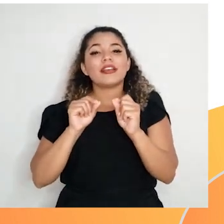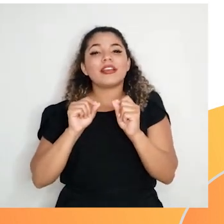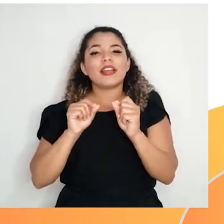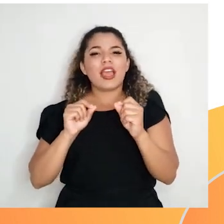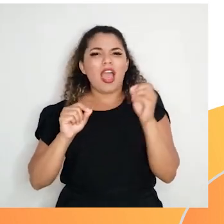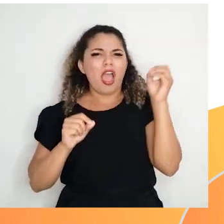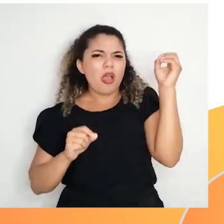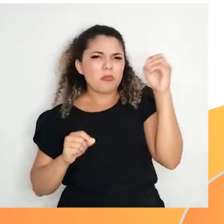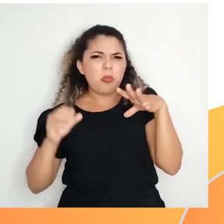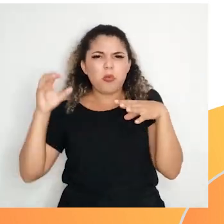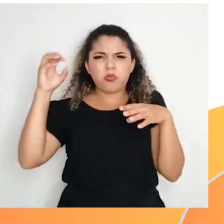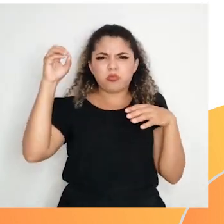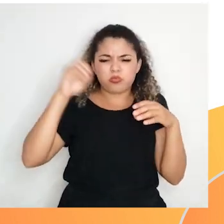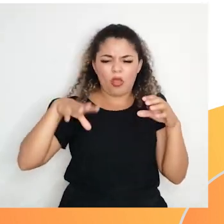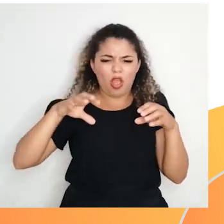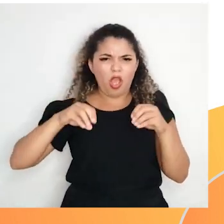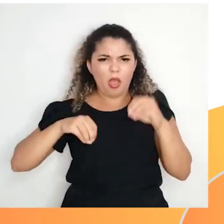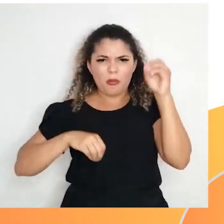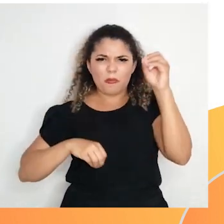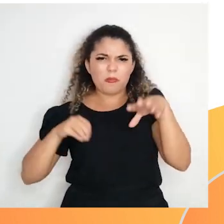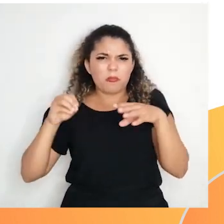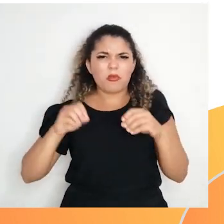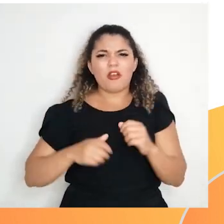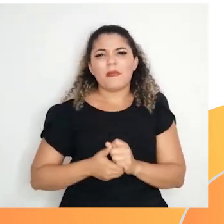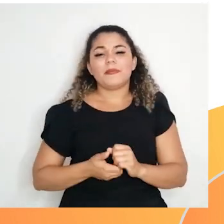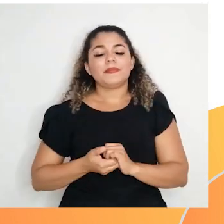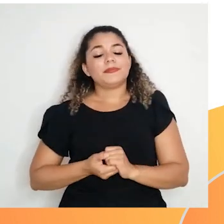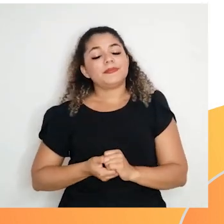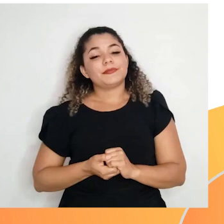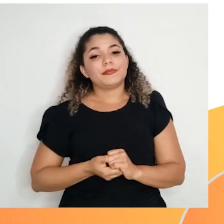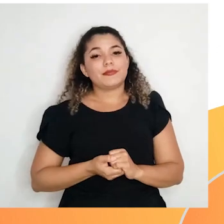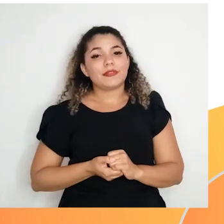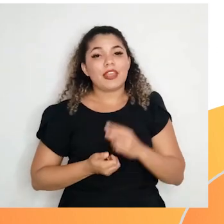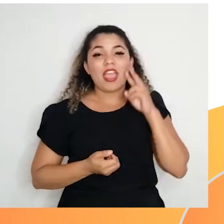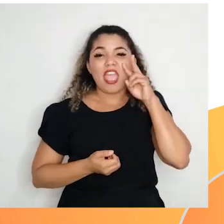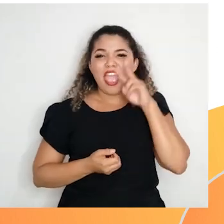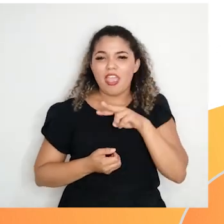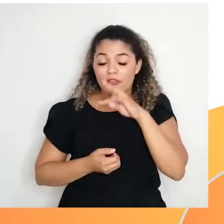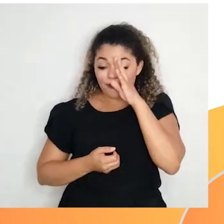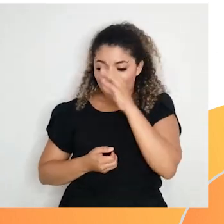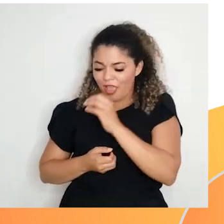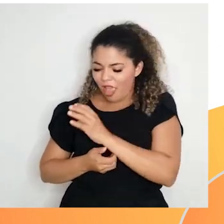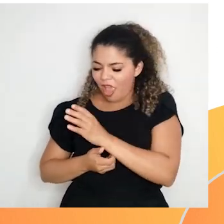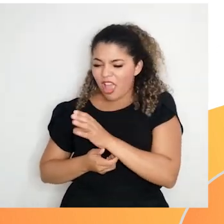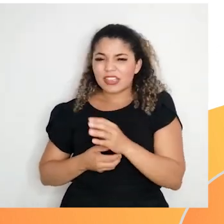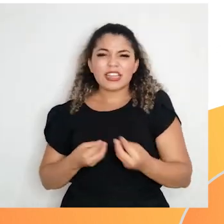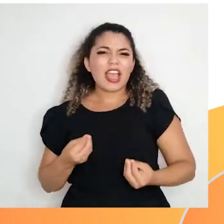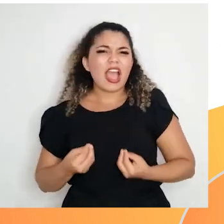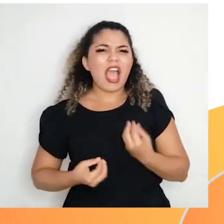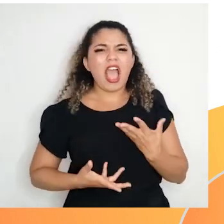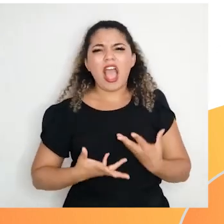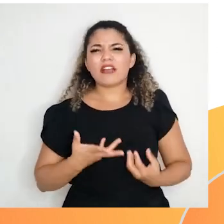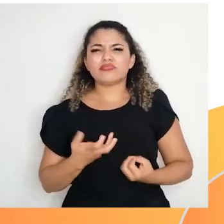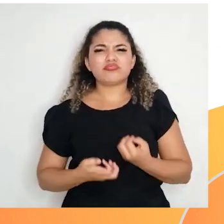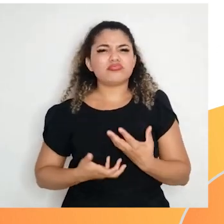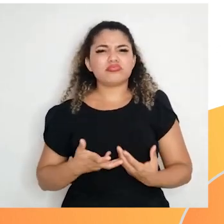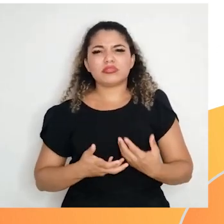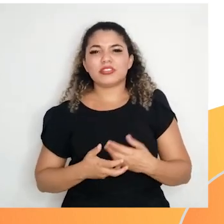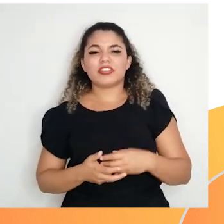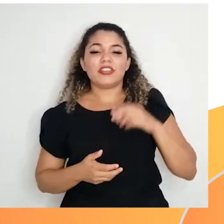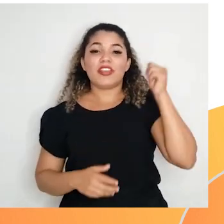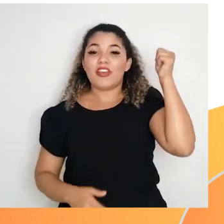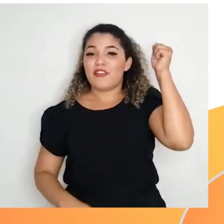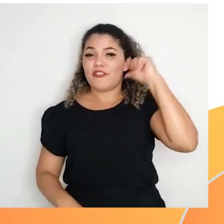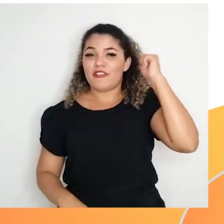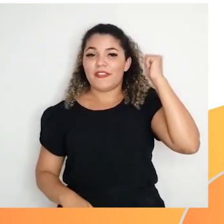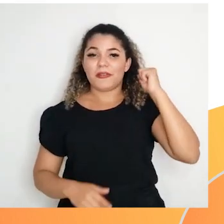às explosões, às bombas. Eu vi os girassóis ardentes